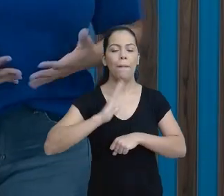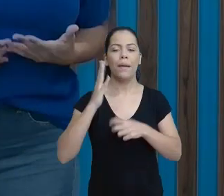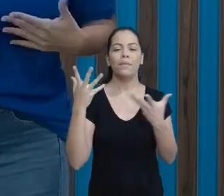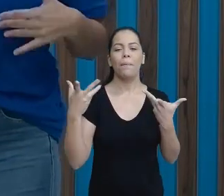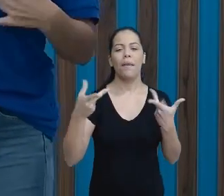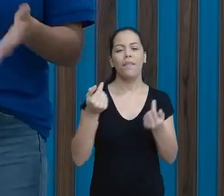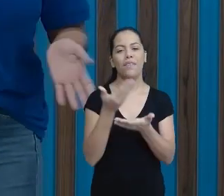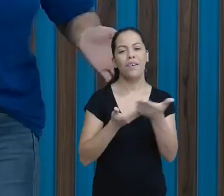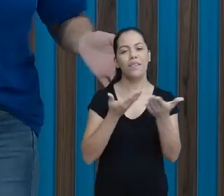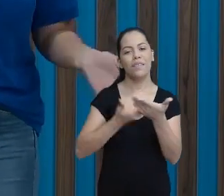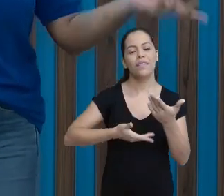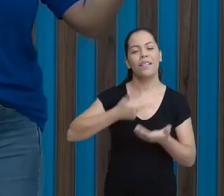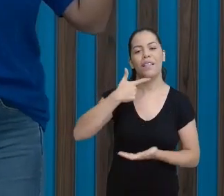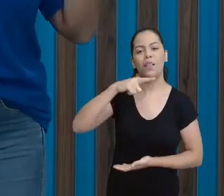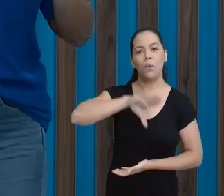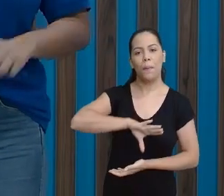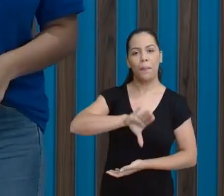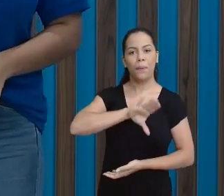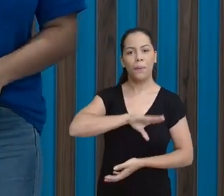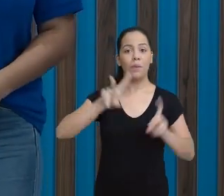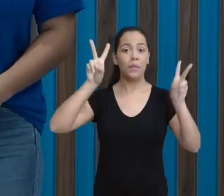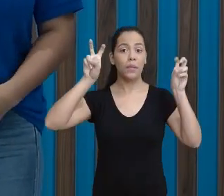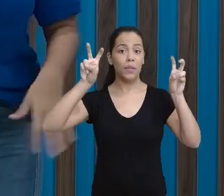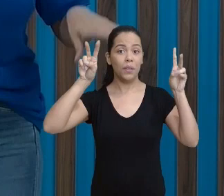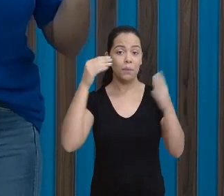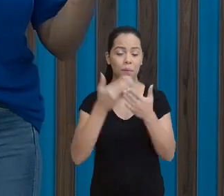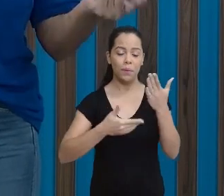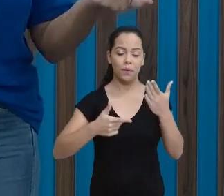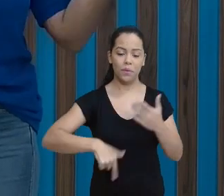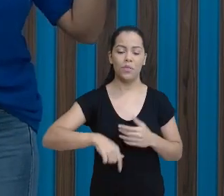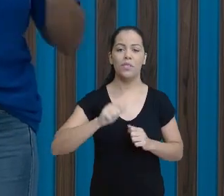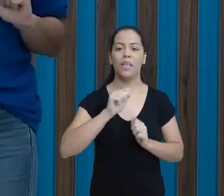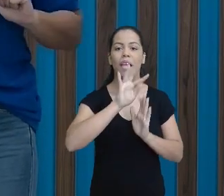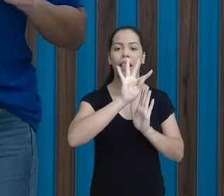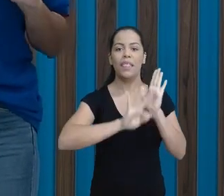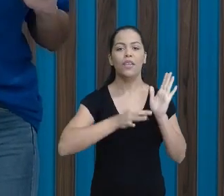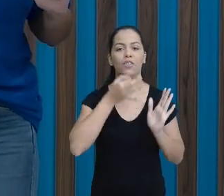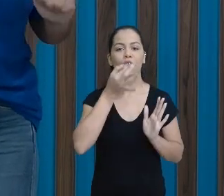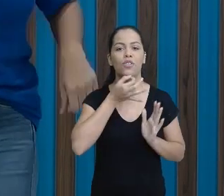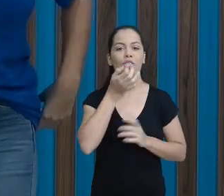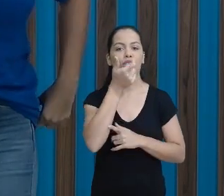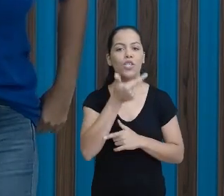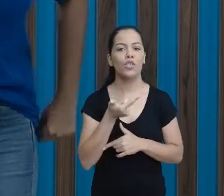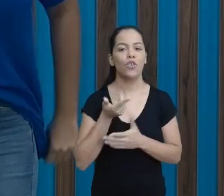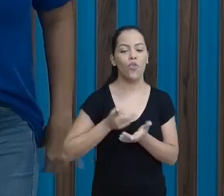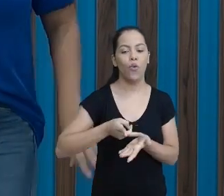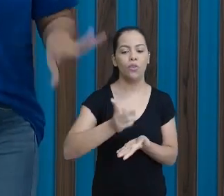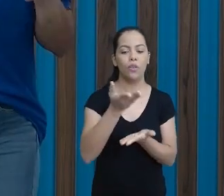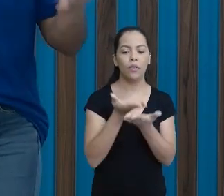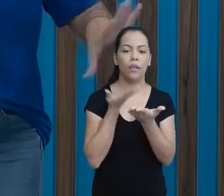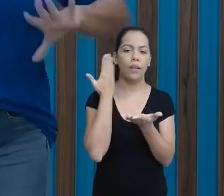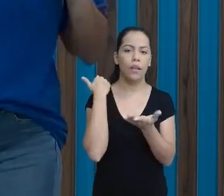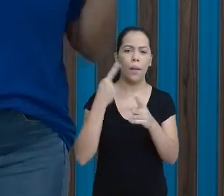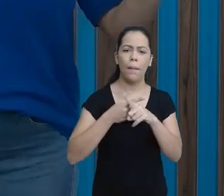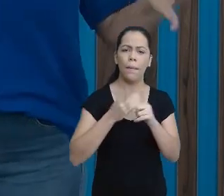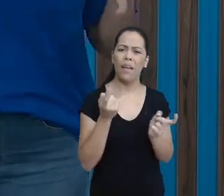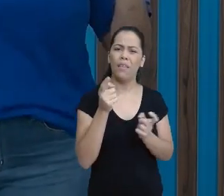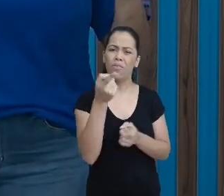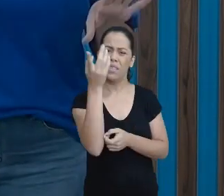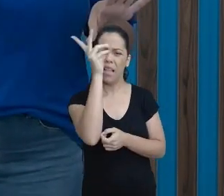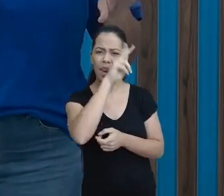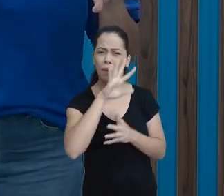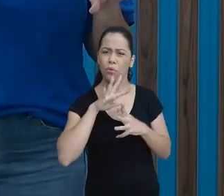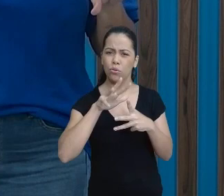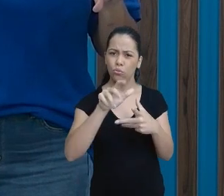O tema da aula de hoje é Resenha Crítica 2, continuando a aula anterior. Mas será que vocês conseguem lembrar de